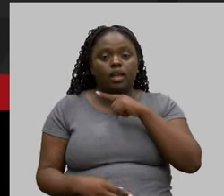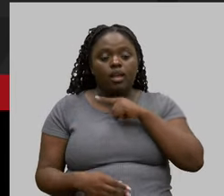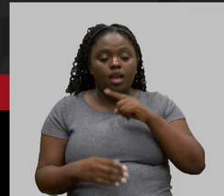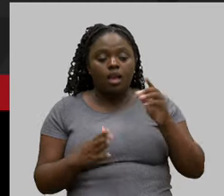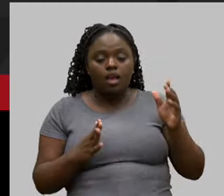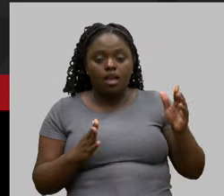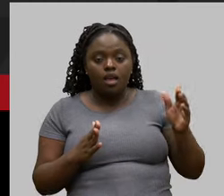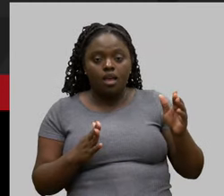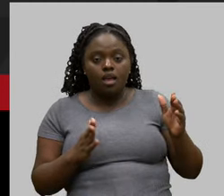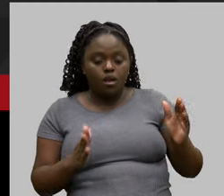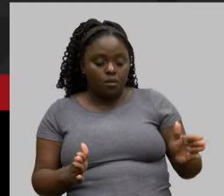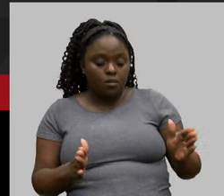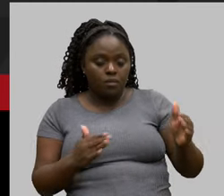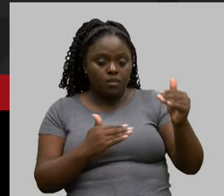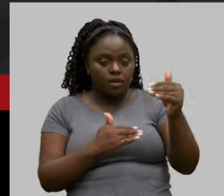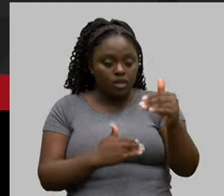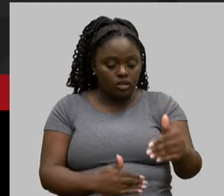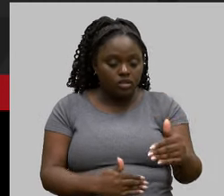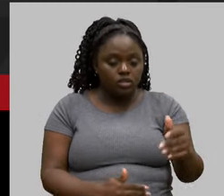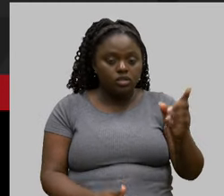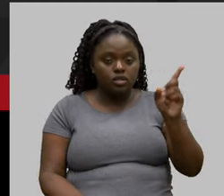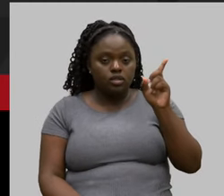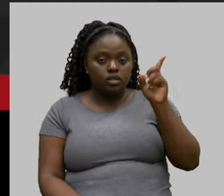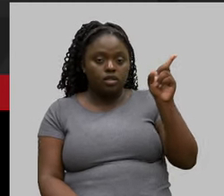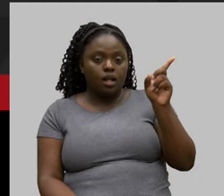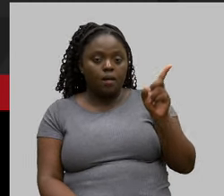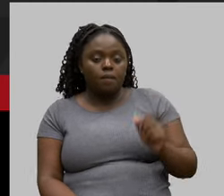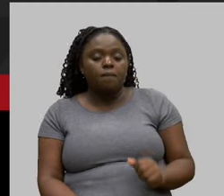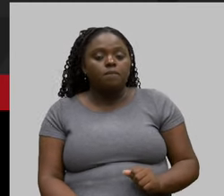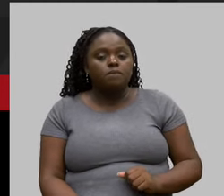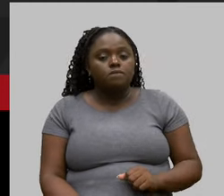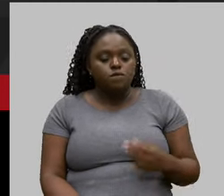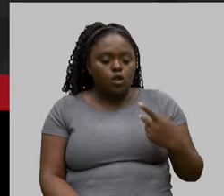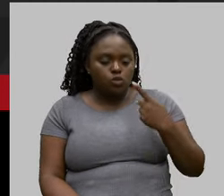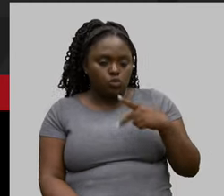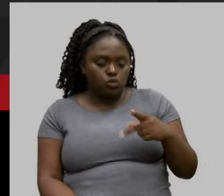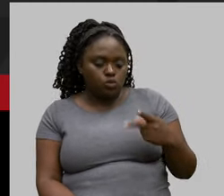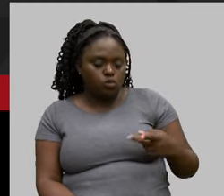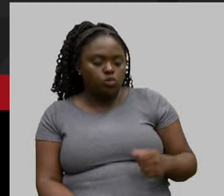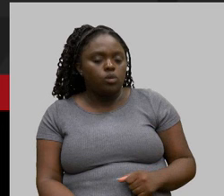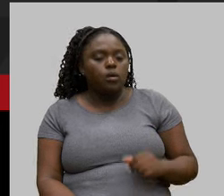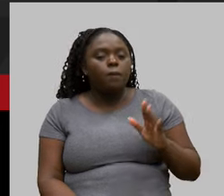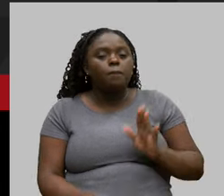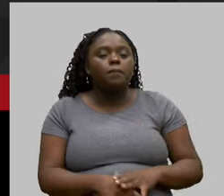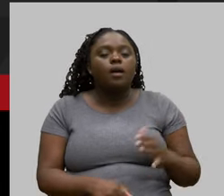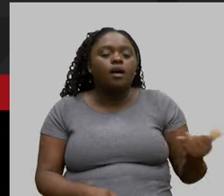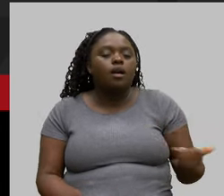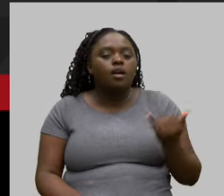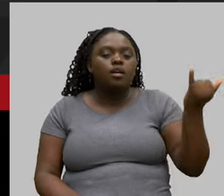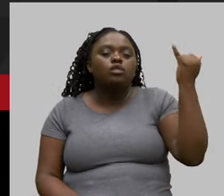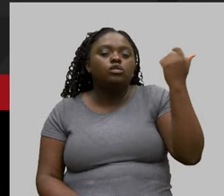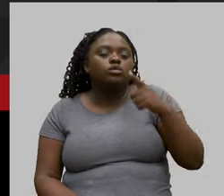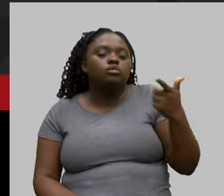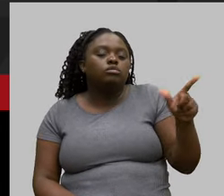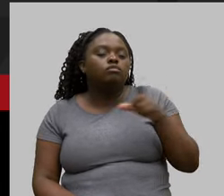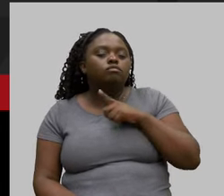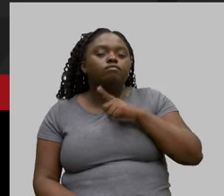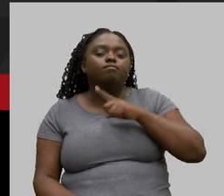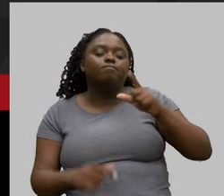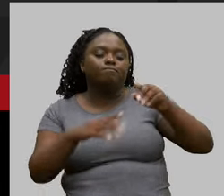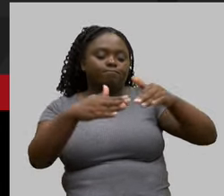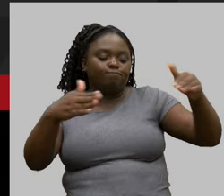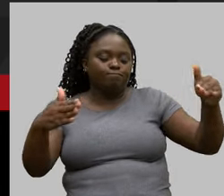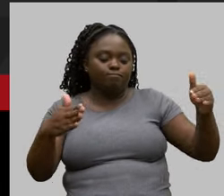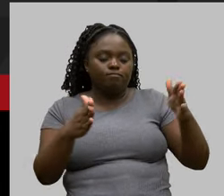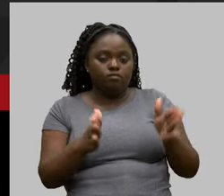na Explanada do dos Ministérios para chamar de sua e o que é mais importante não é só ter uma caixinha ter um prédio lá do Ministério da